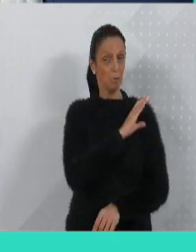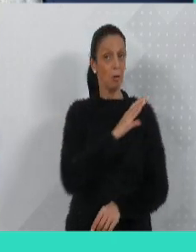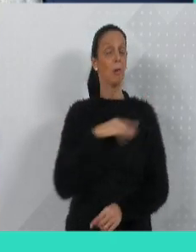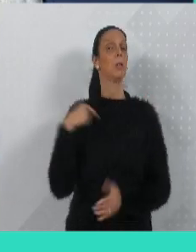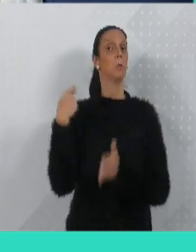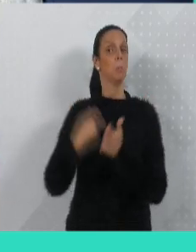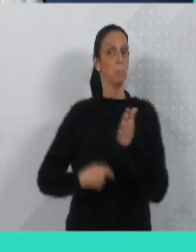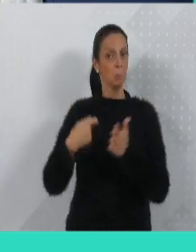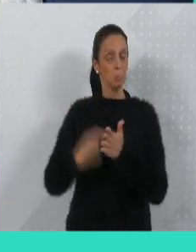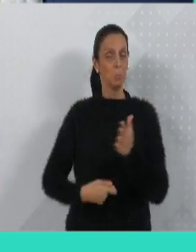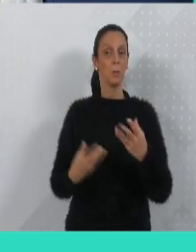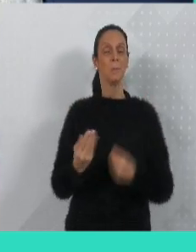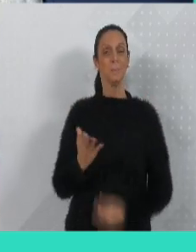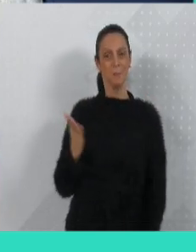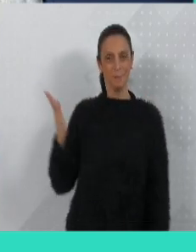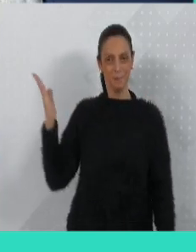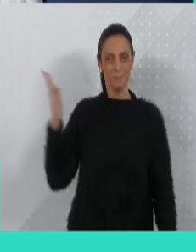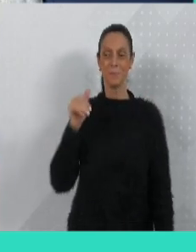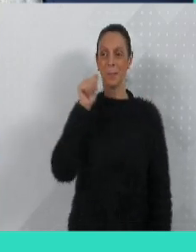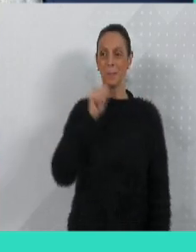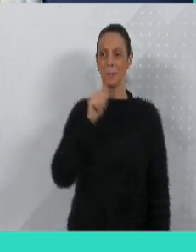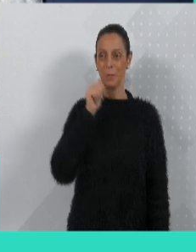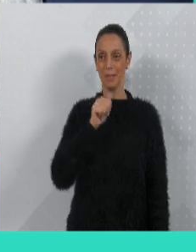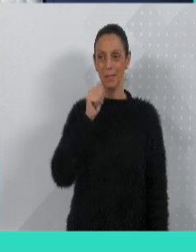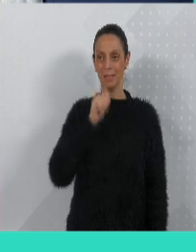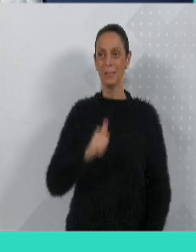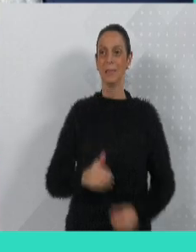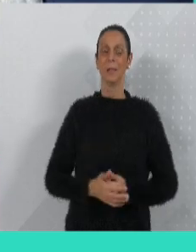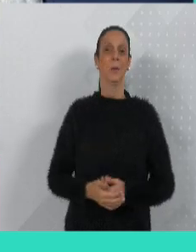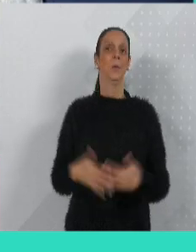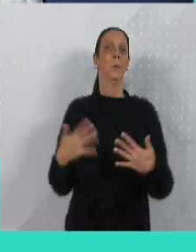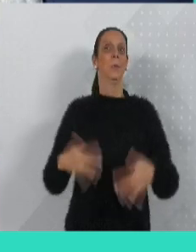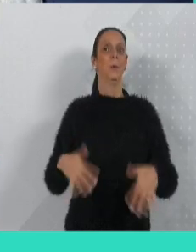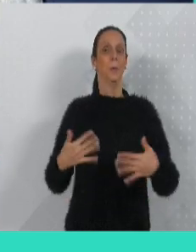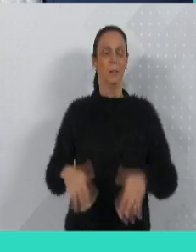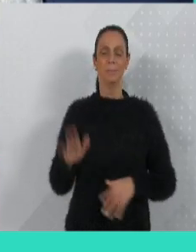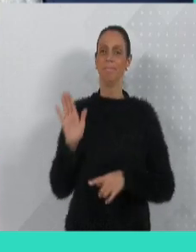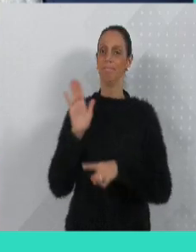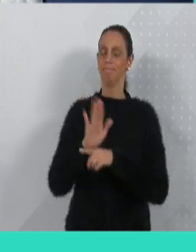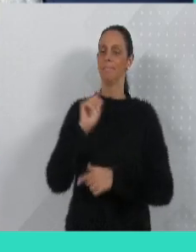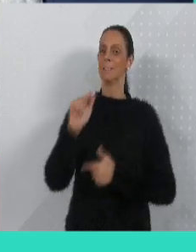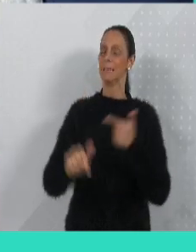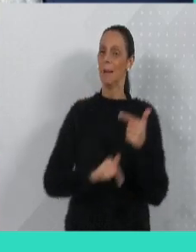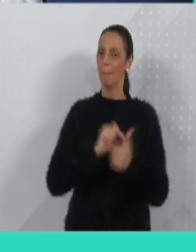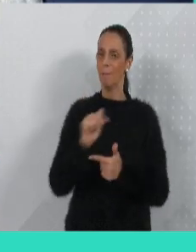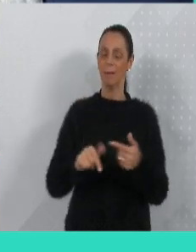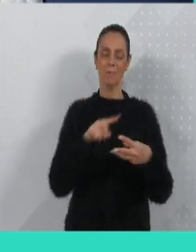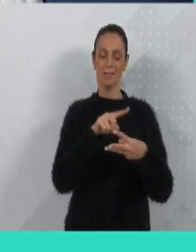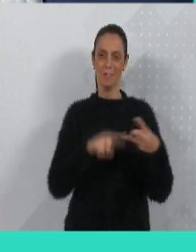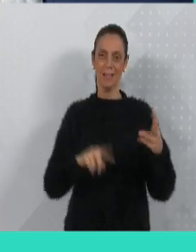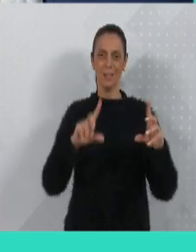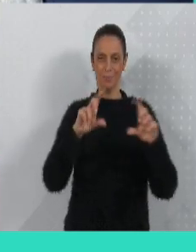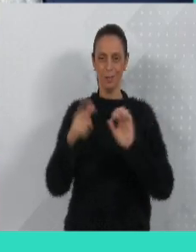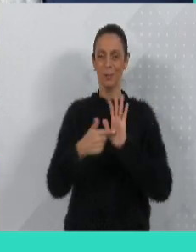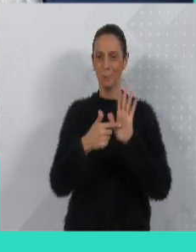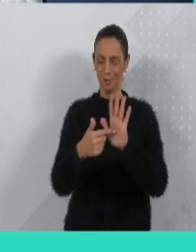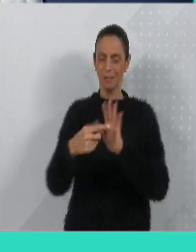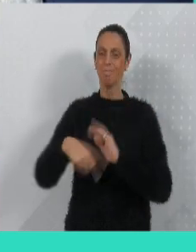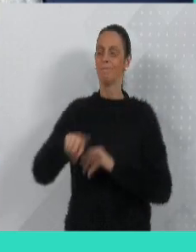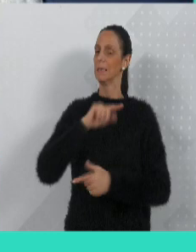tá essa senhora aí nem se fala mas assim eu o trabalho que esse pessoal faz todo mundo pensa